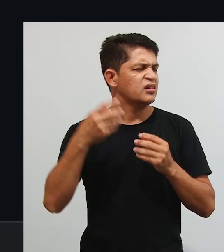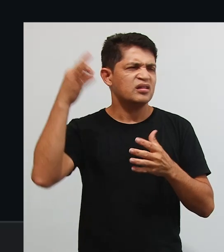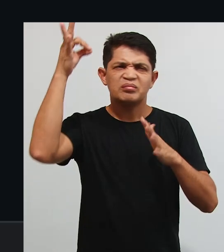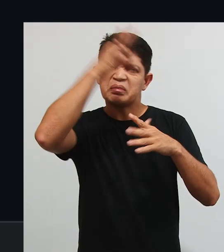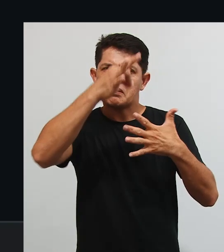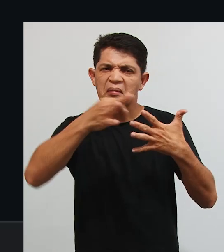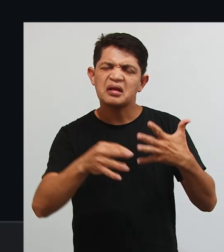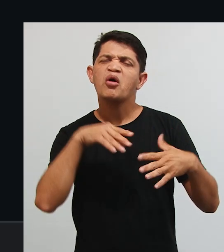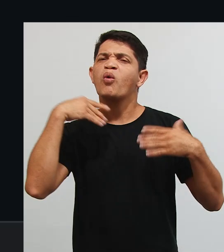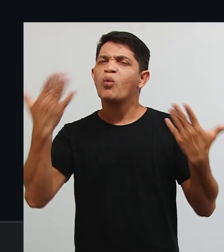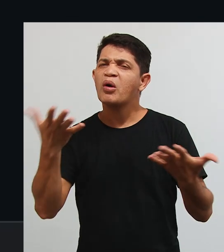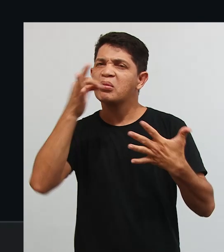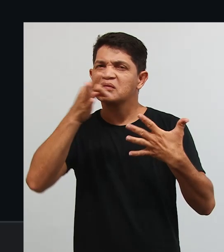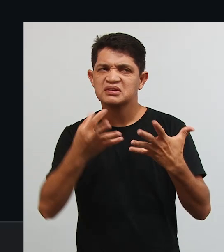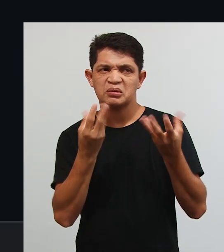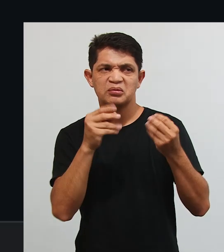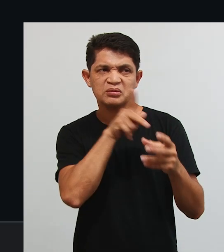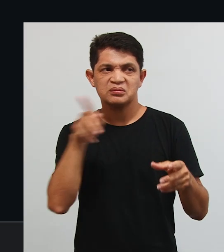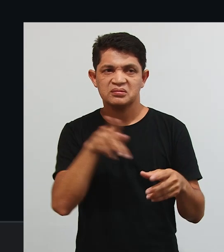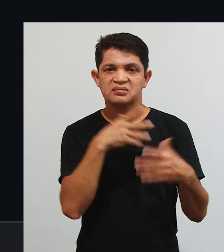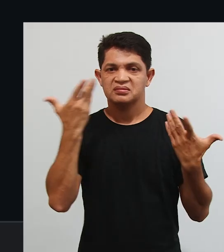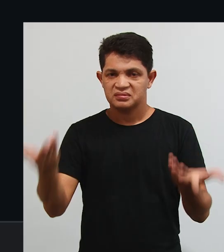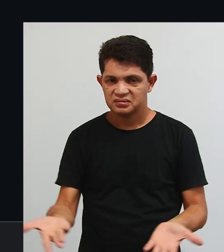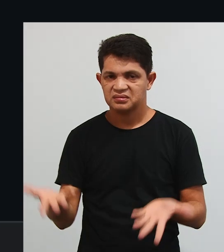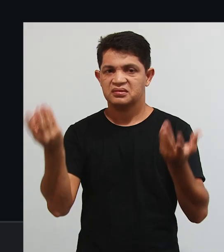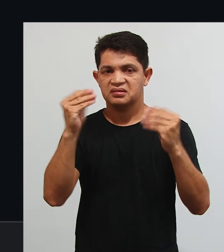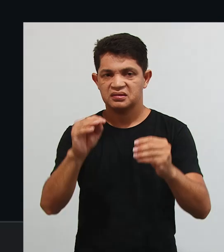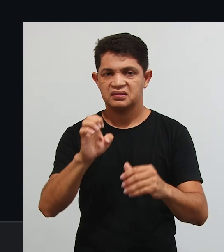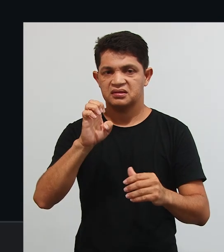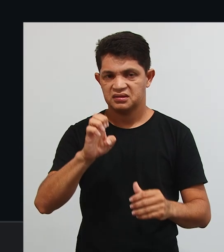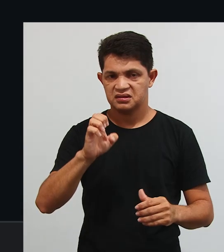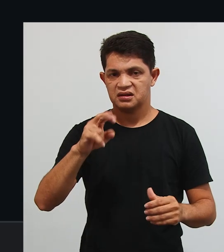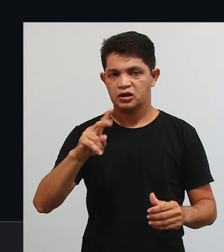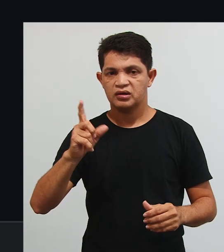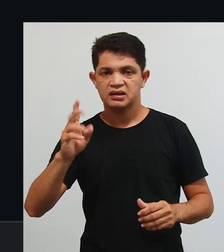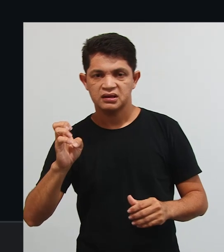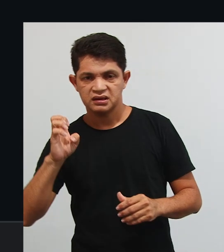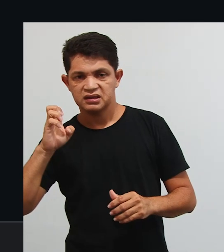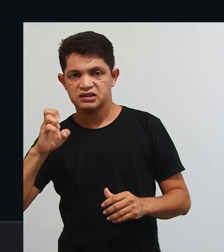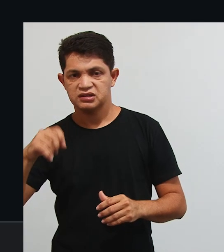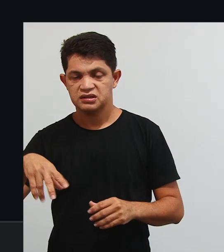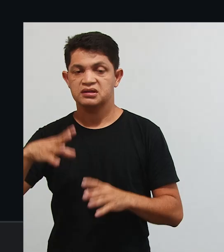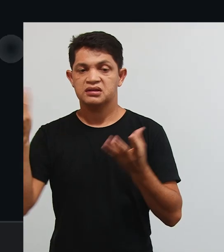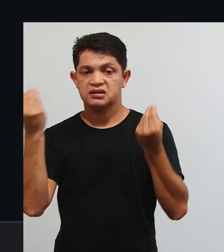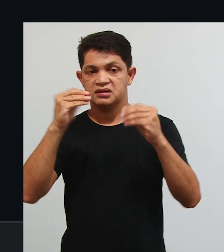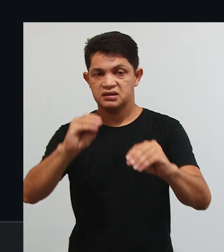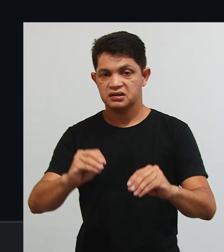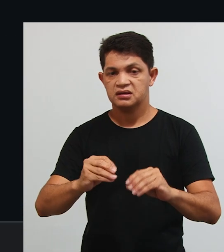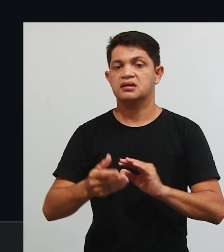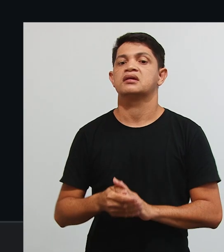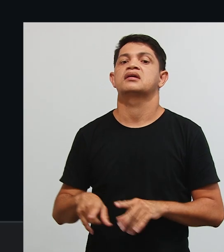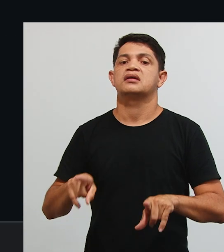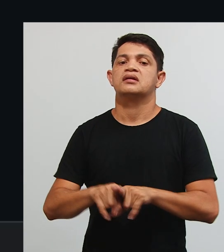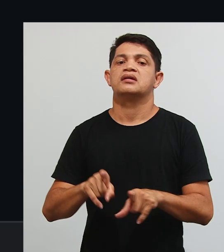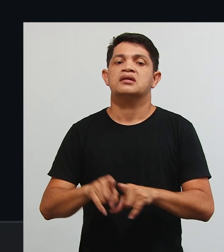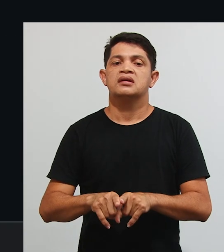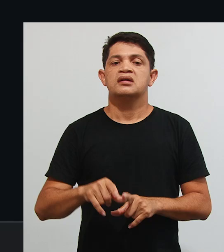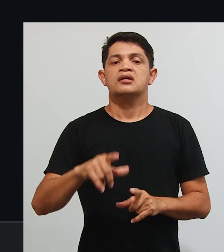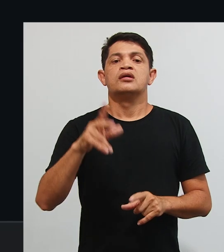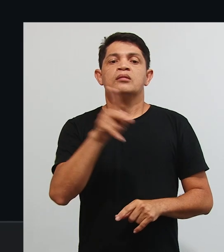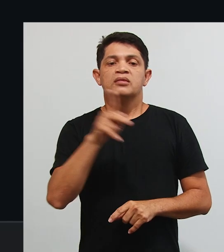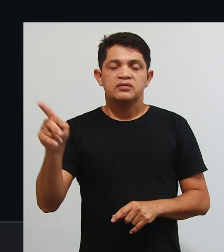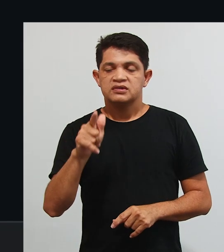pessoinhas, professora? Essas são as pessoinhas que nós estamos apresentando aí para vocês. O professor Euliene, o